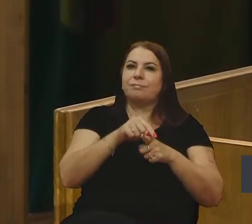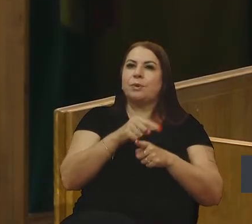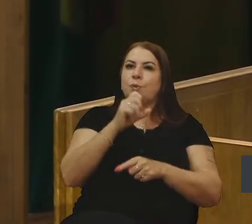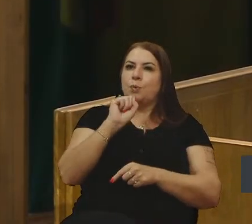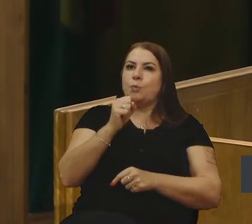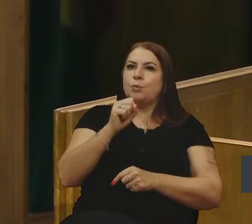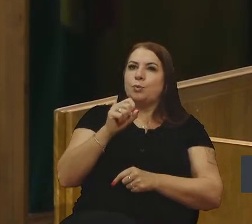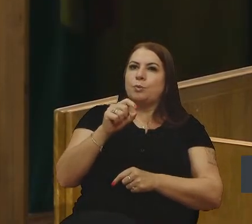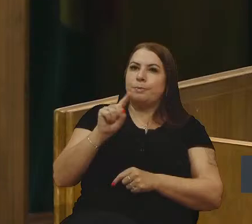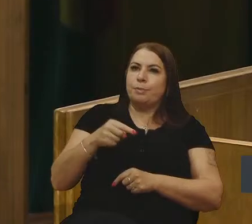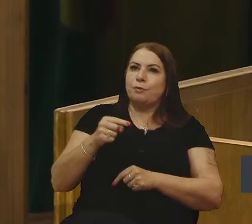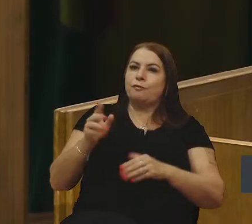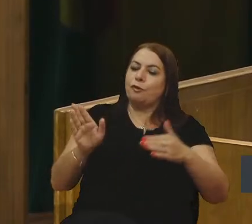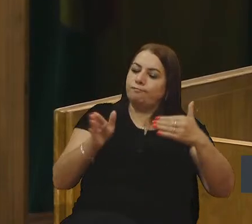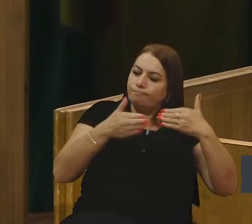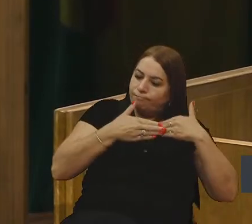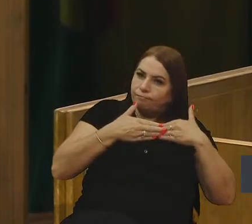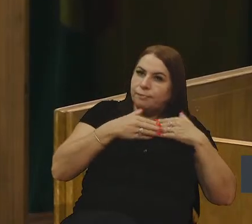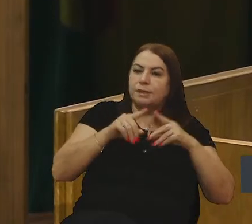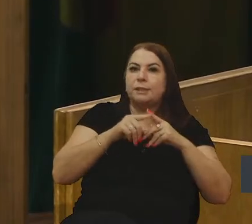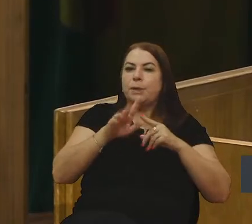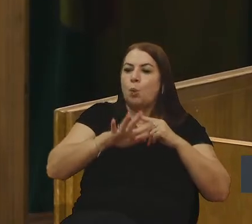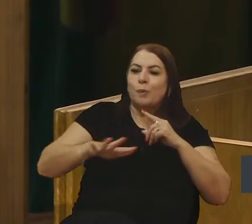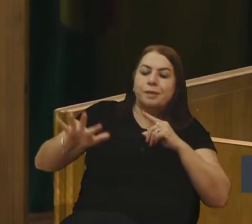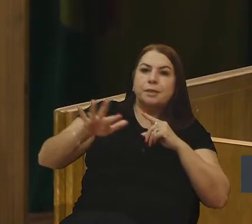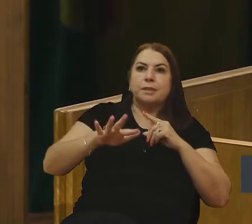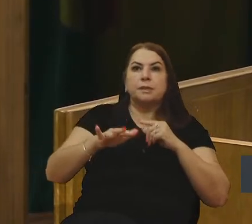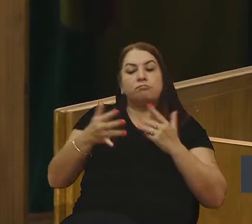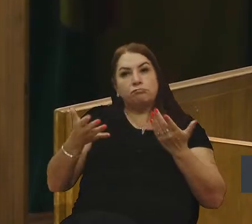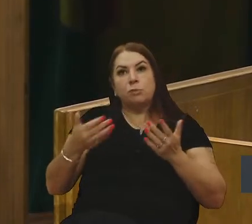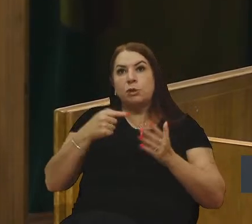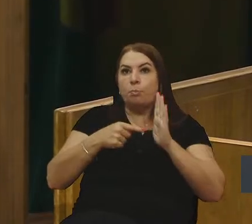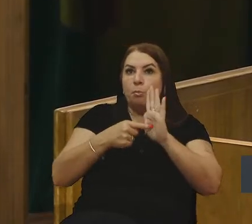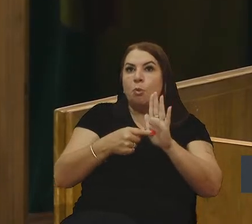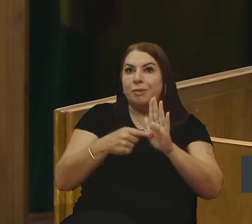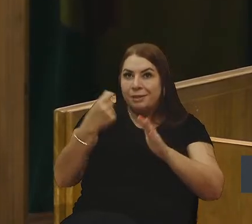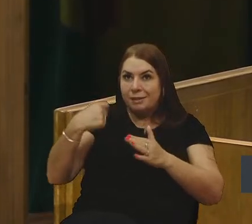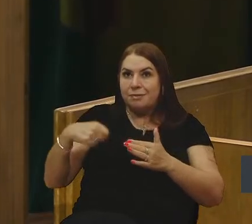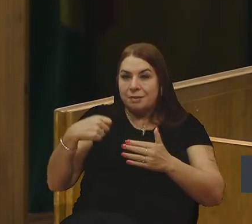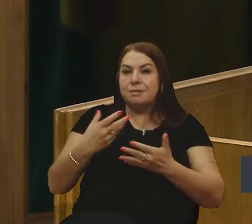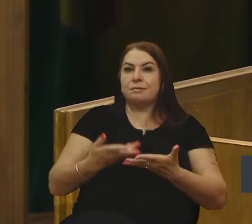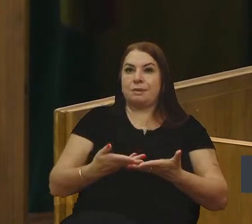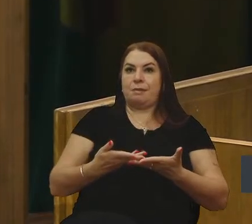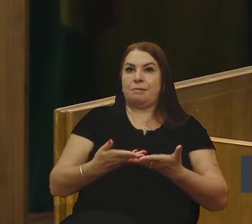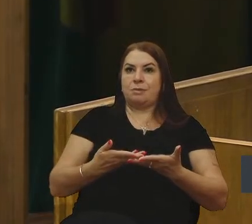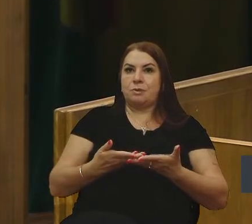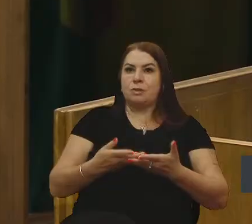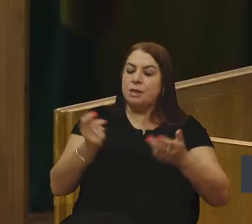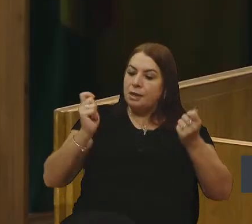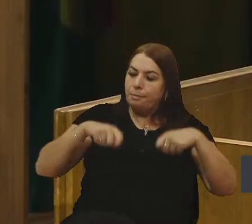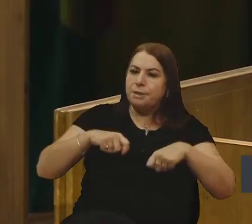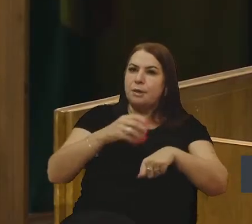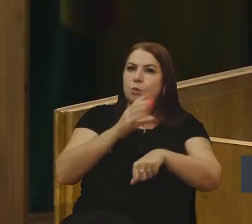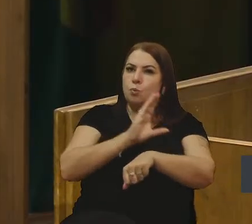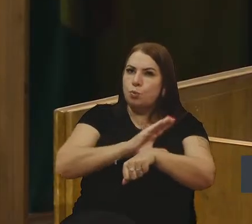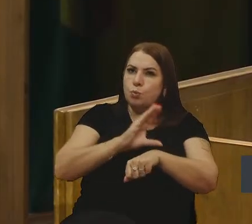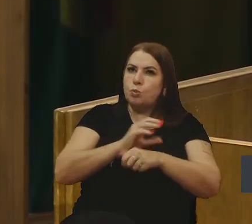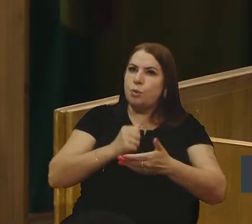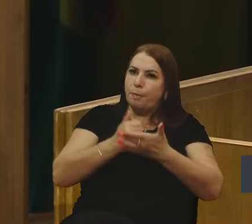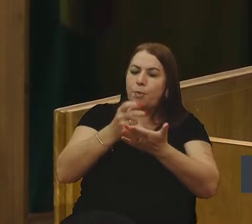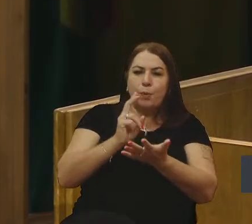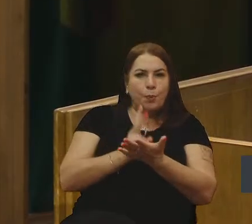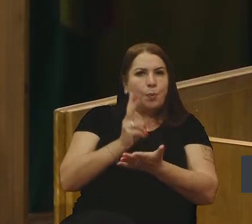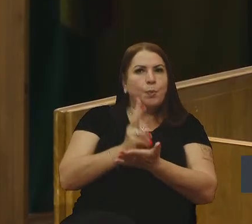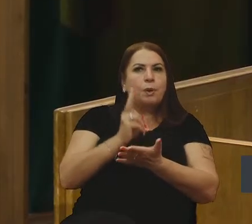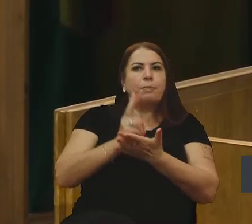8 mil foram encerrados. Um cenário que evidencia a necessidade de capacitação e apoio contínuo